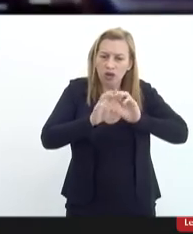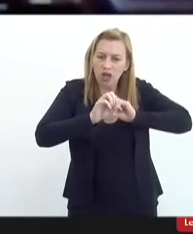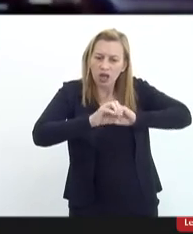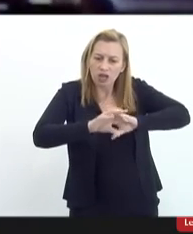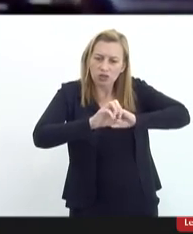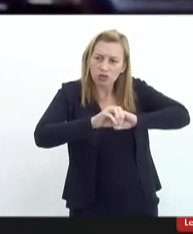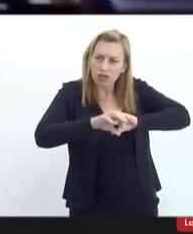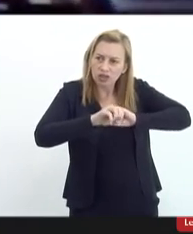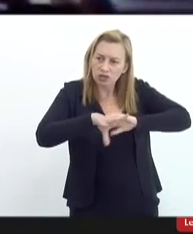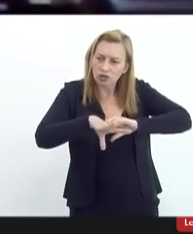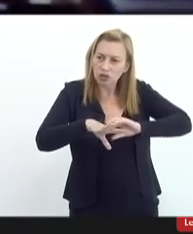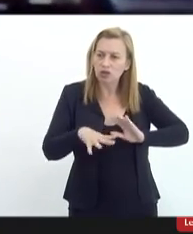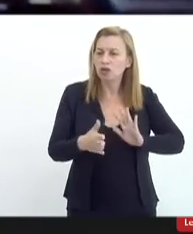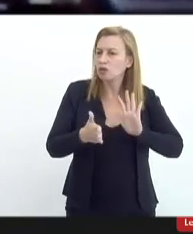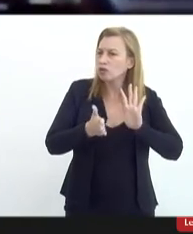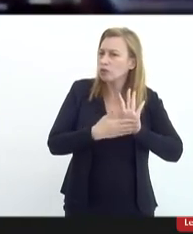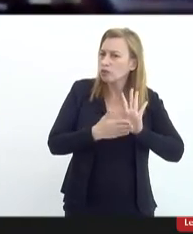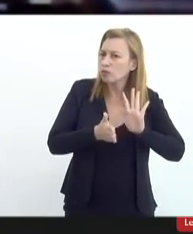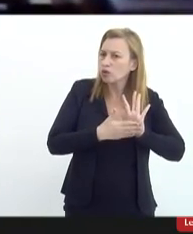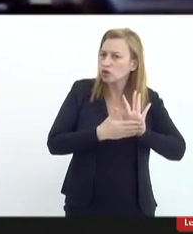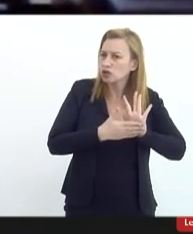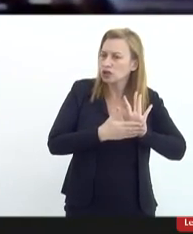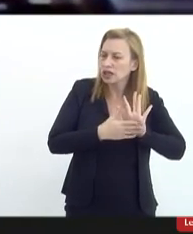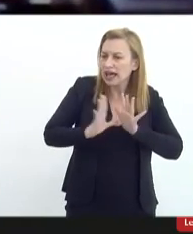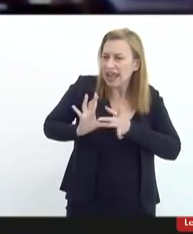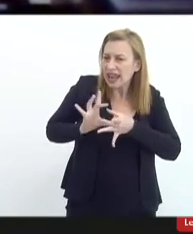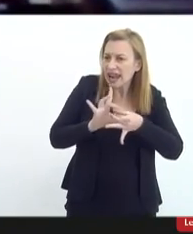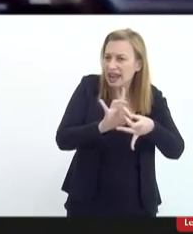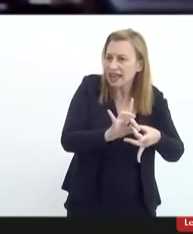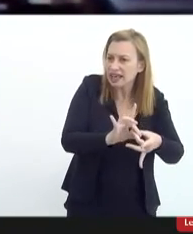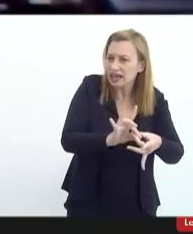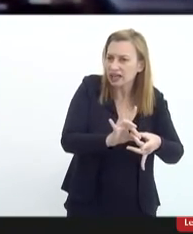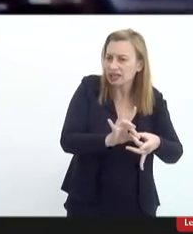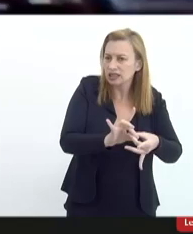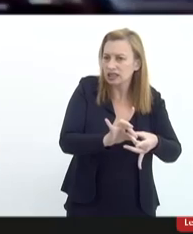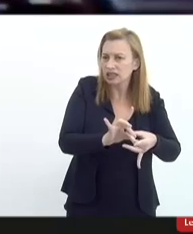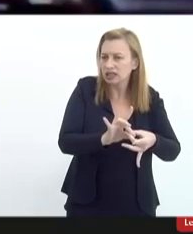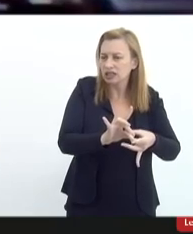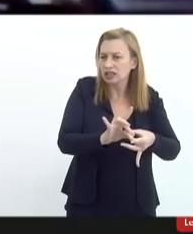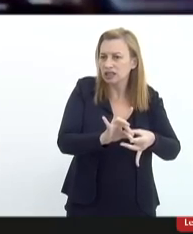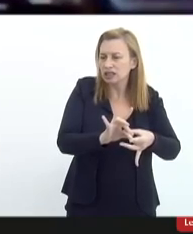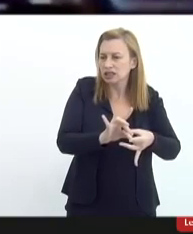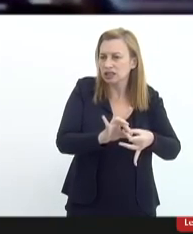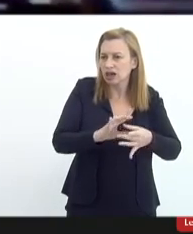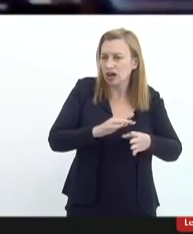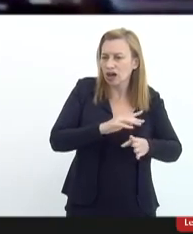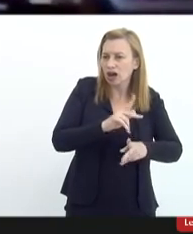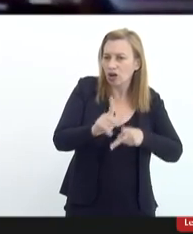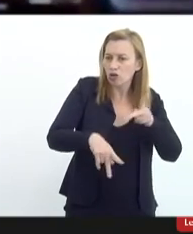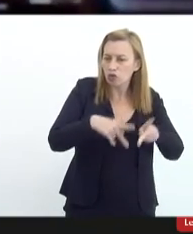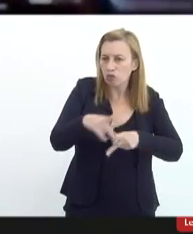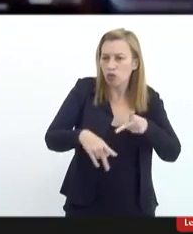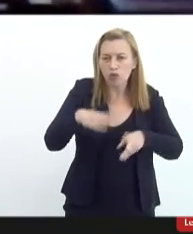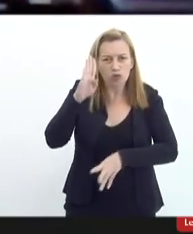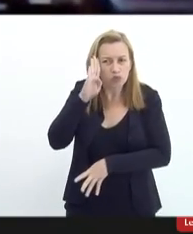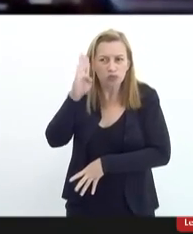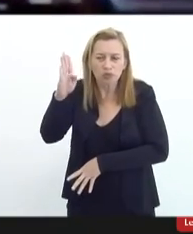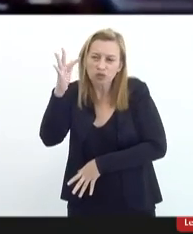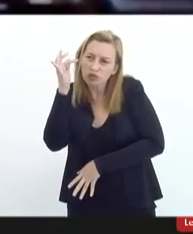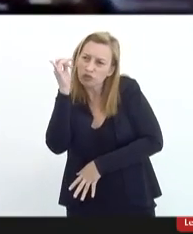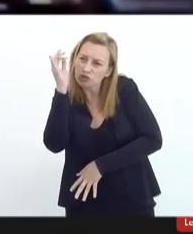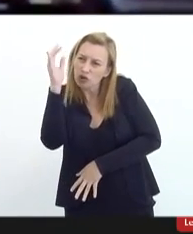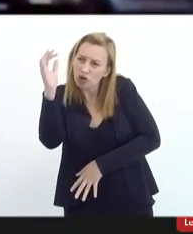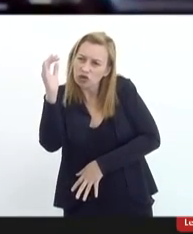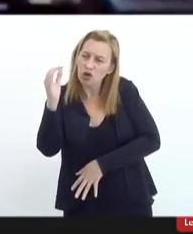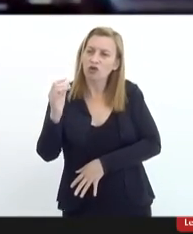educacional, uma proposta ligada à mídia, uma proposta de fundamento filosófico,